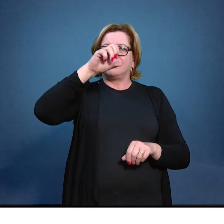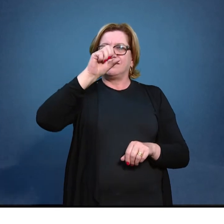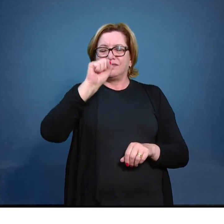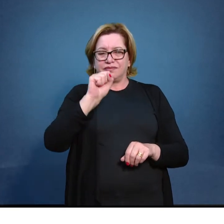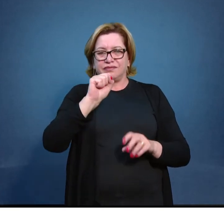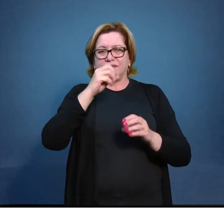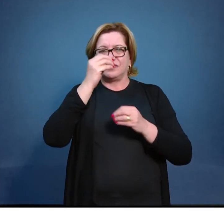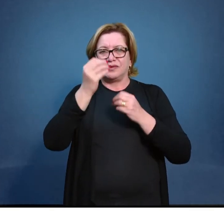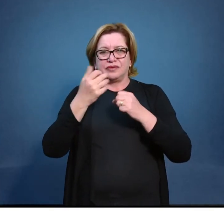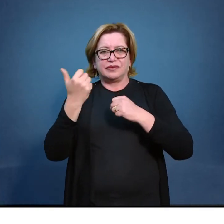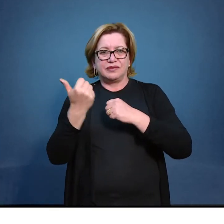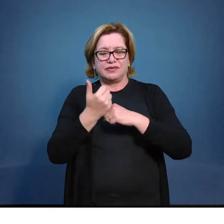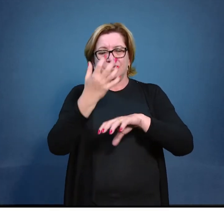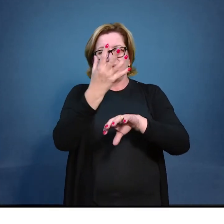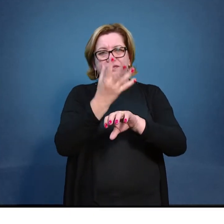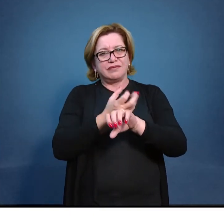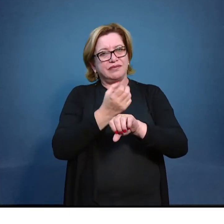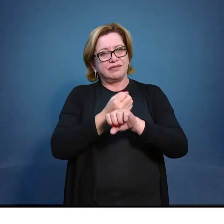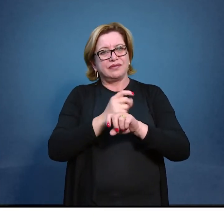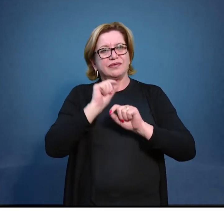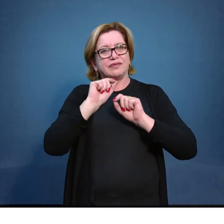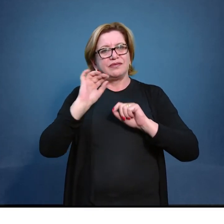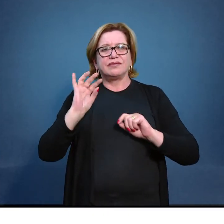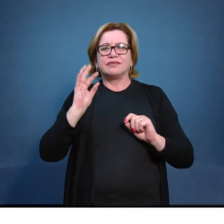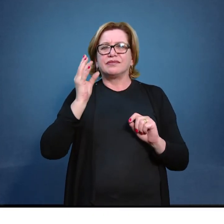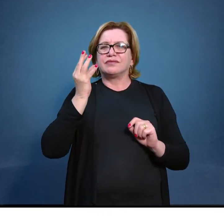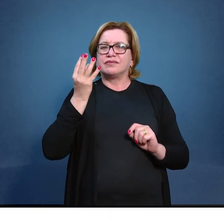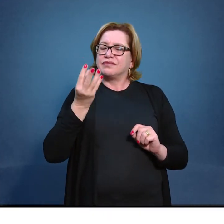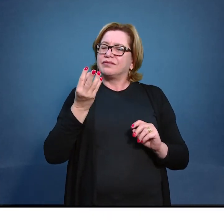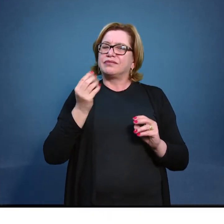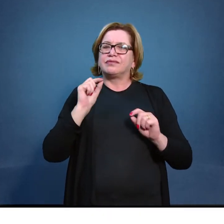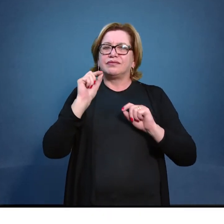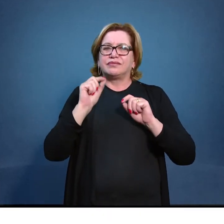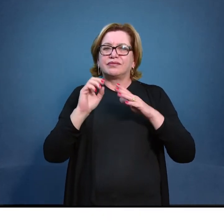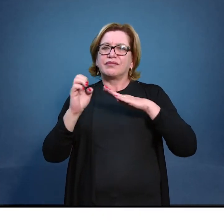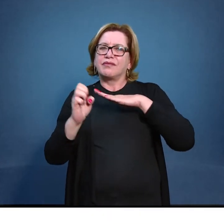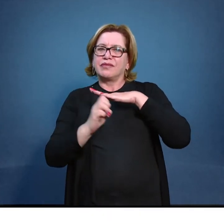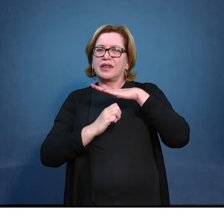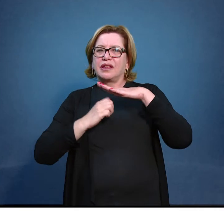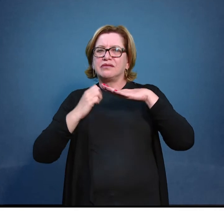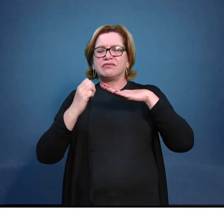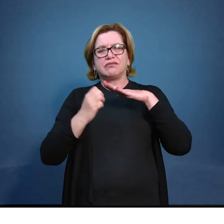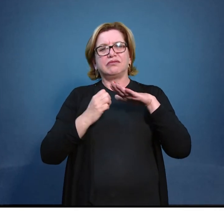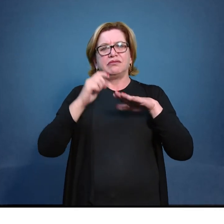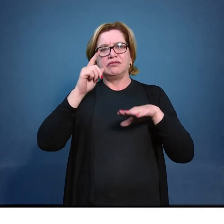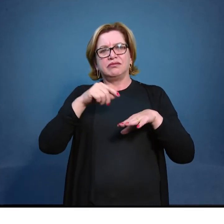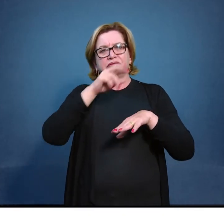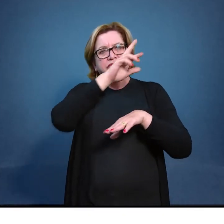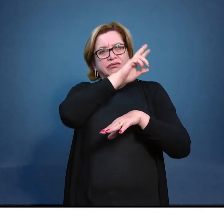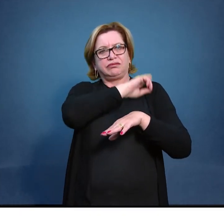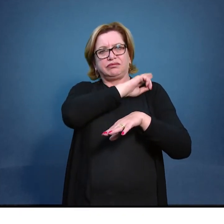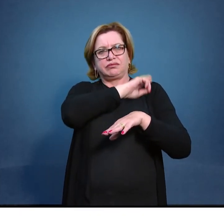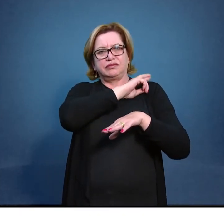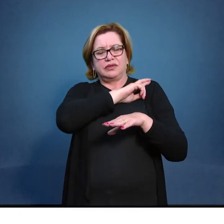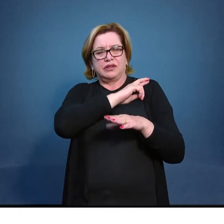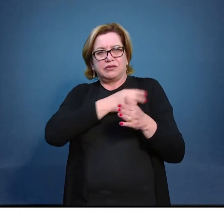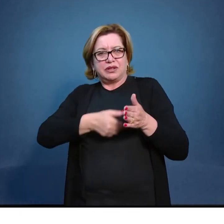do ICMS substituição tributária, o que acontece? Uma empresa ela fica responsável